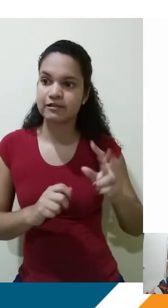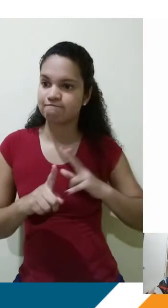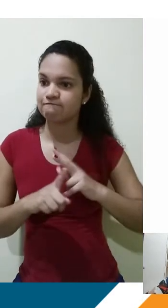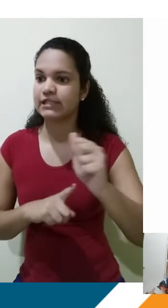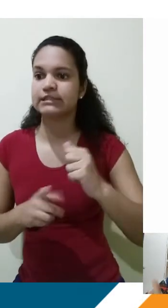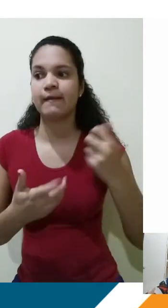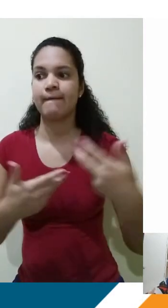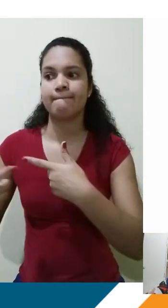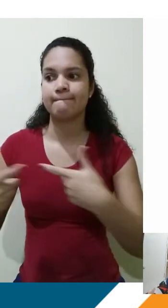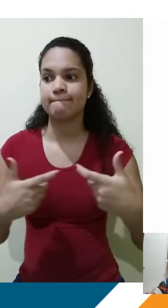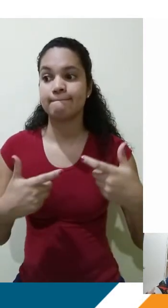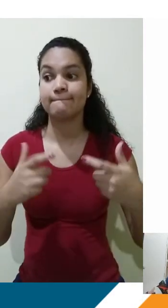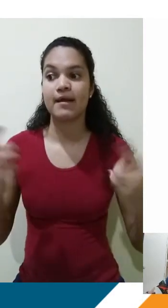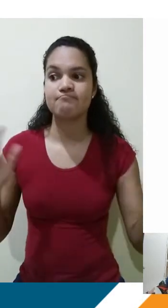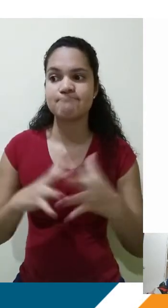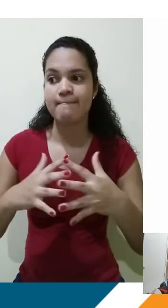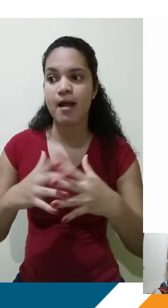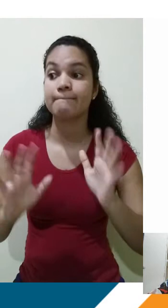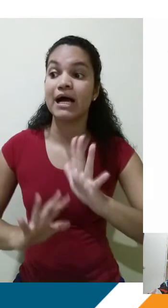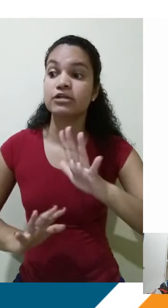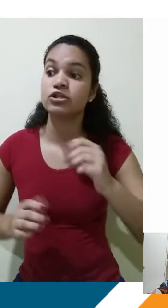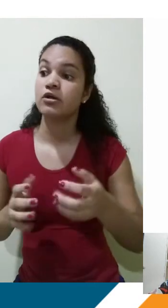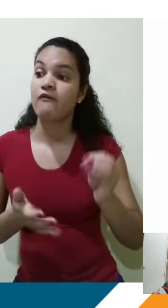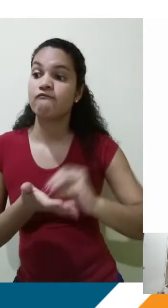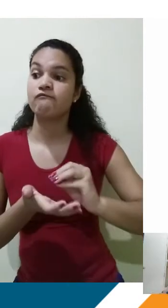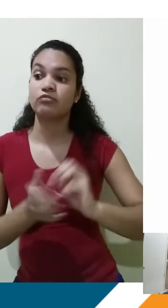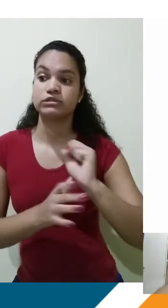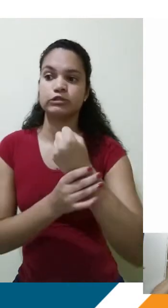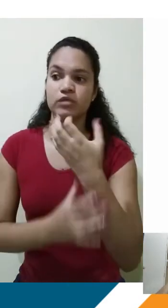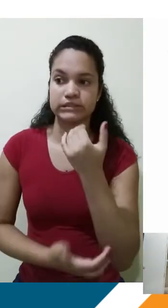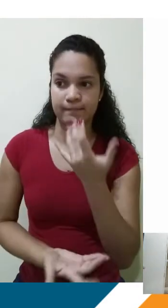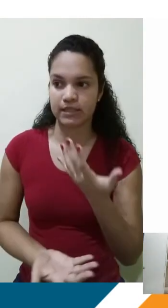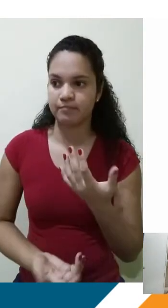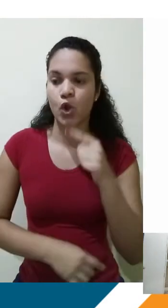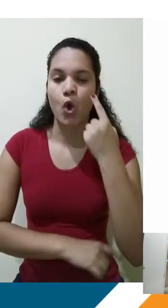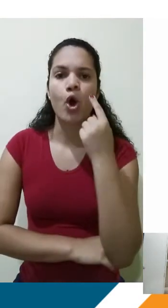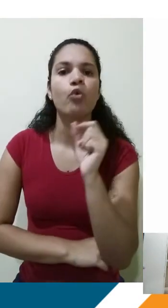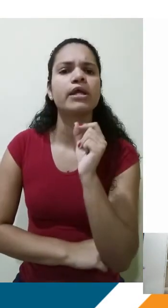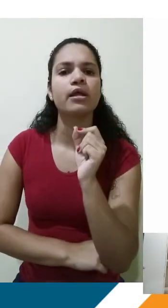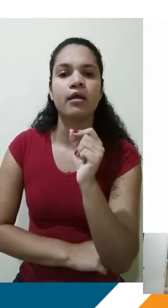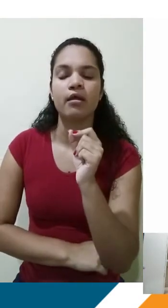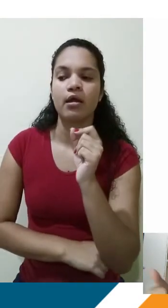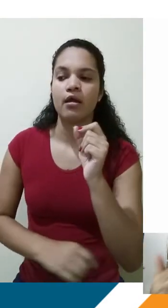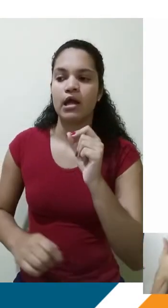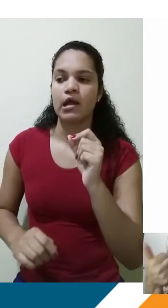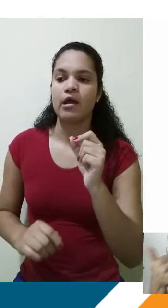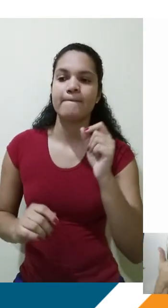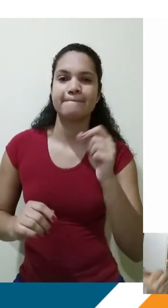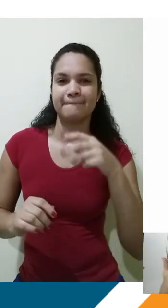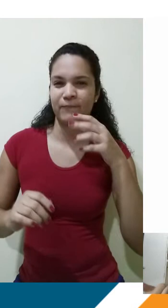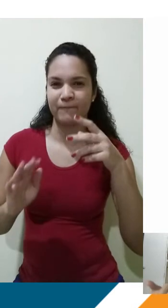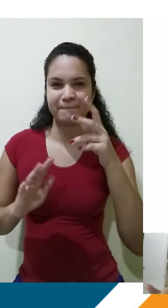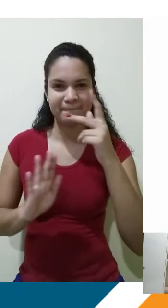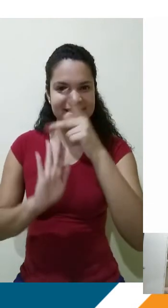estrutura linguística, mas de uma frase. Só que tem tudo a ver com coesão. Aquele princípio da circularidade sobre o qual a gente conversa. Eu cito aqui